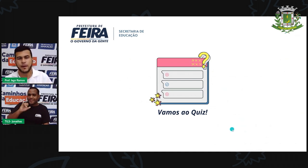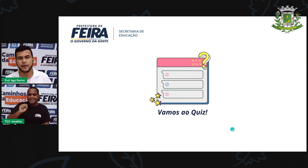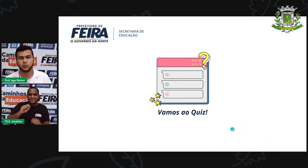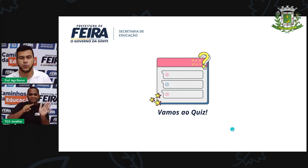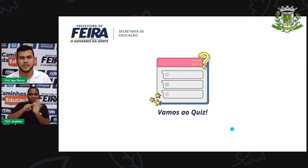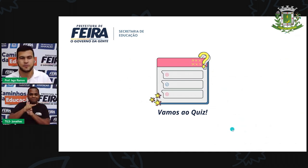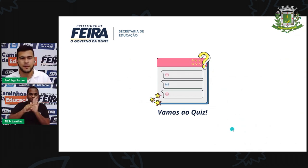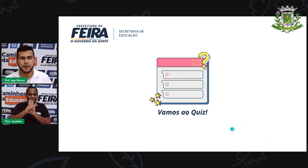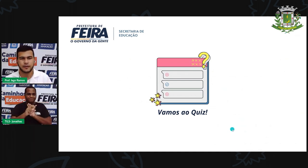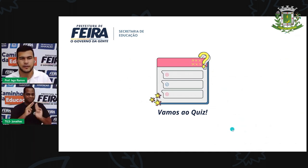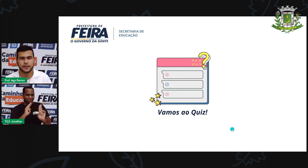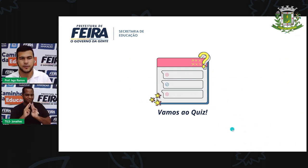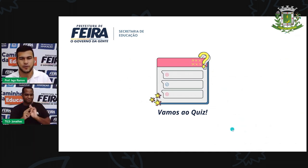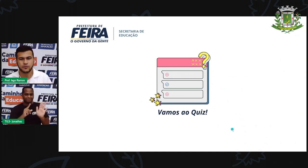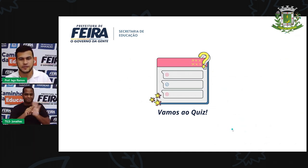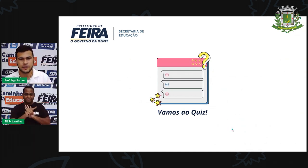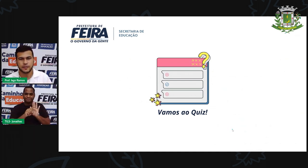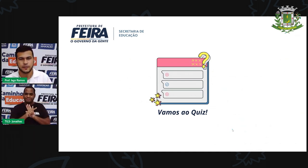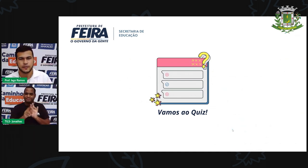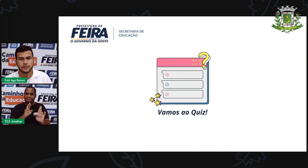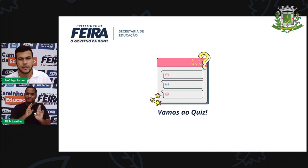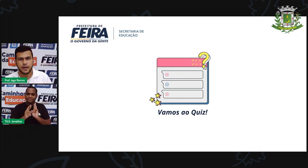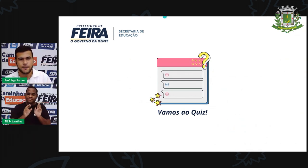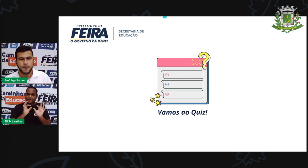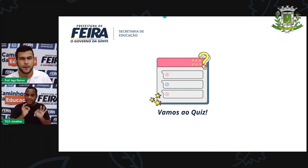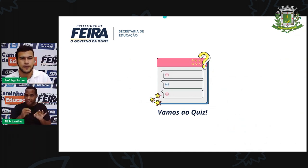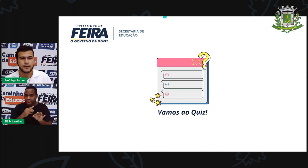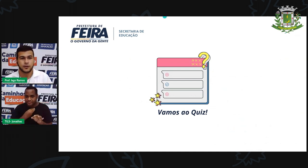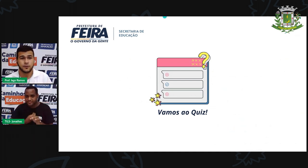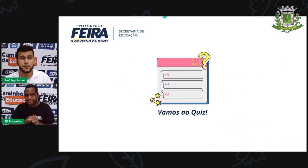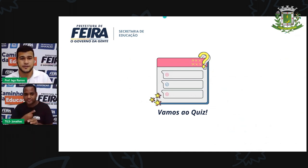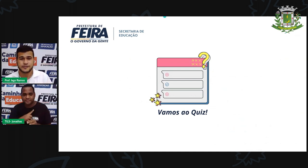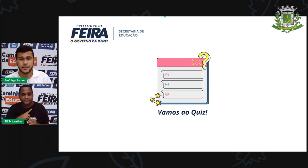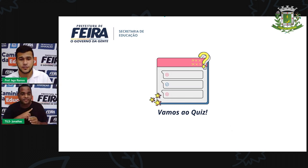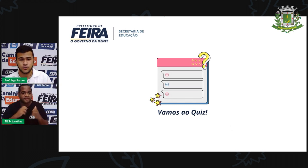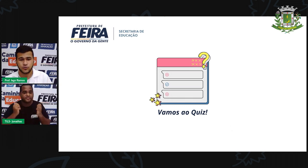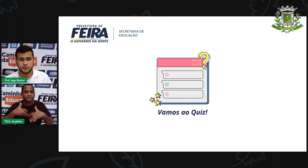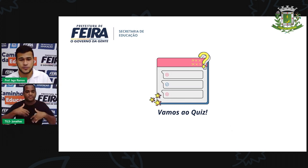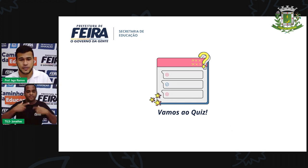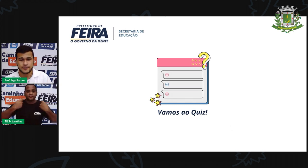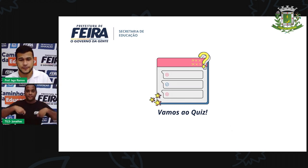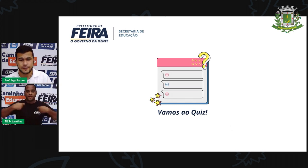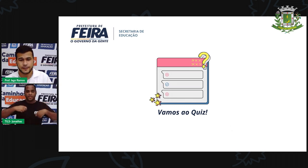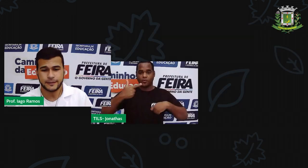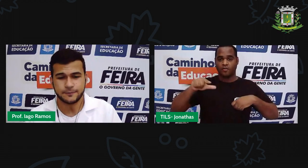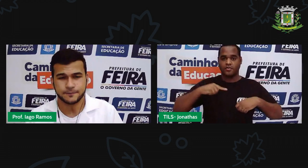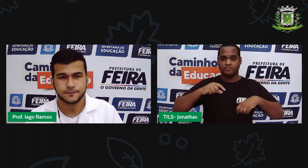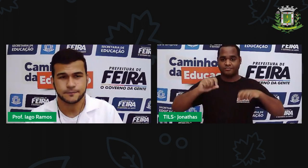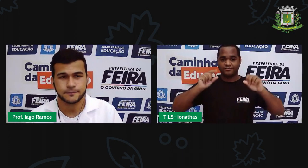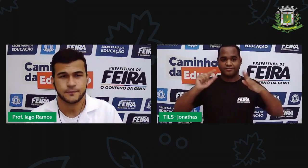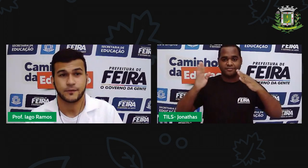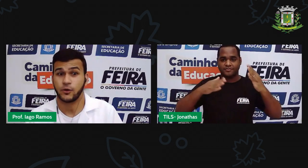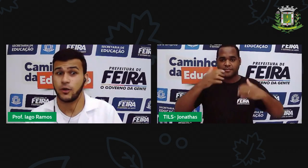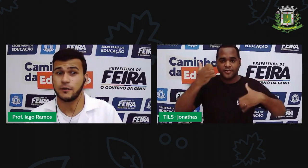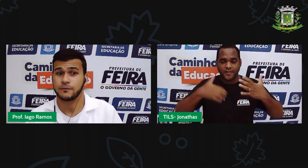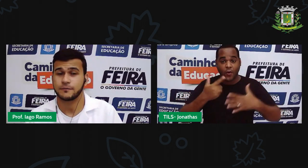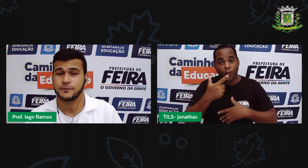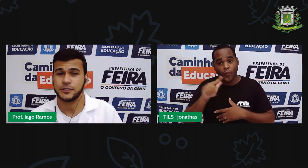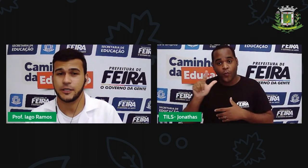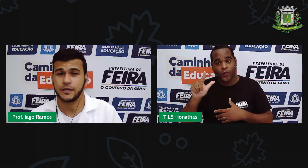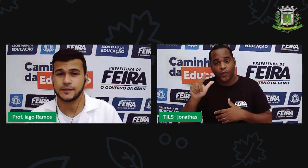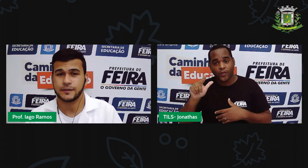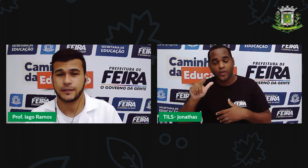Então eu preparei um quiz bem bacana aqui para você tá? Que eu vou precisar de novo tirar essa tela ó